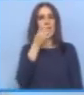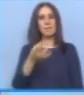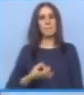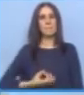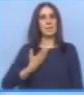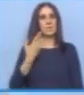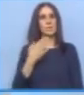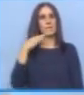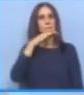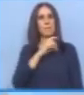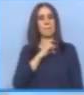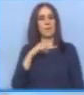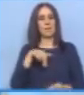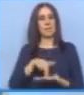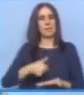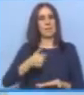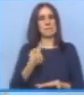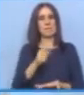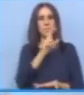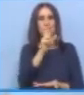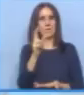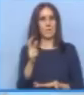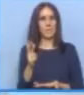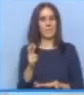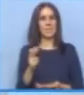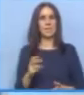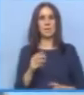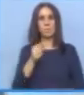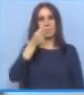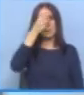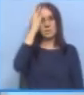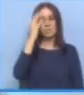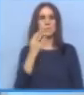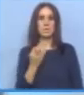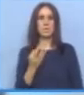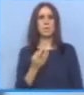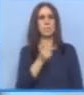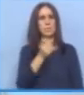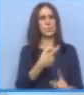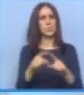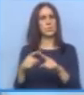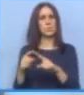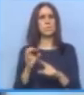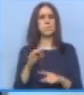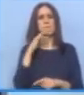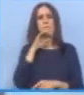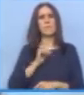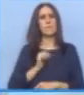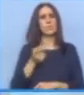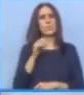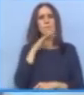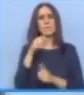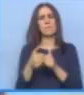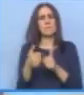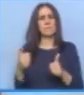um padre na família e, sobretudo, um missionário. Isto em Barcelos, não é? Sim, e outras pessoas que não são propriamente da família, são família muito